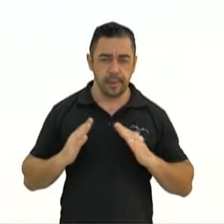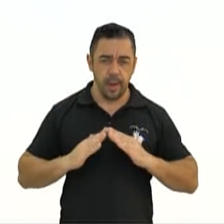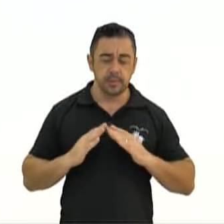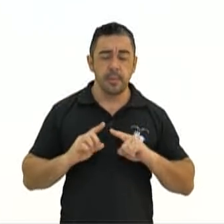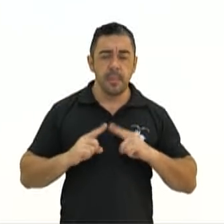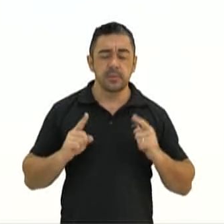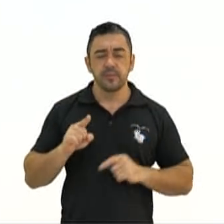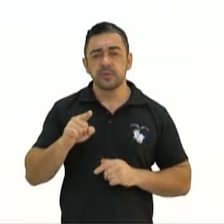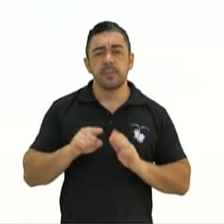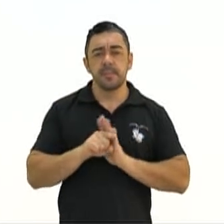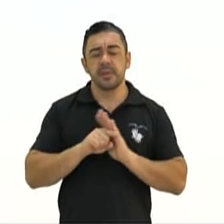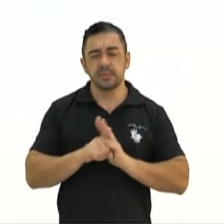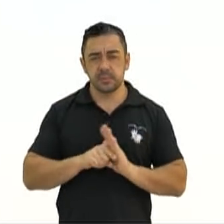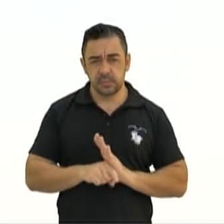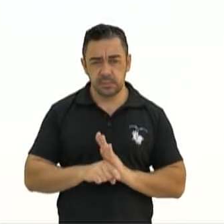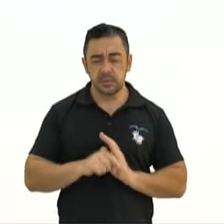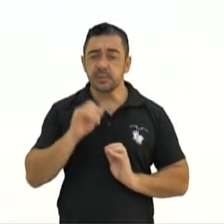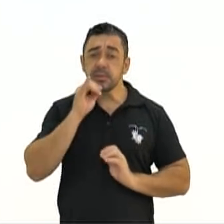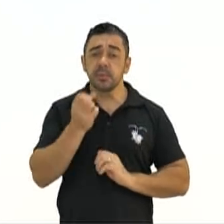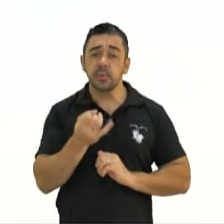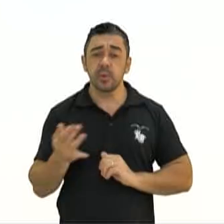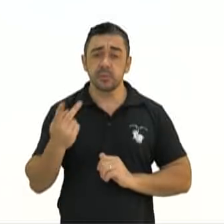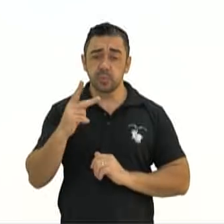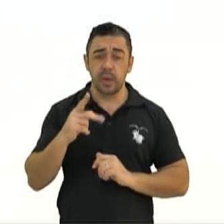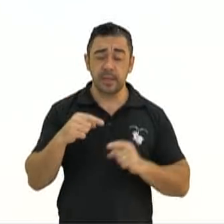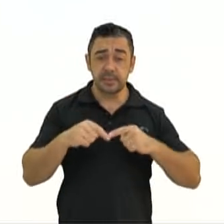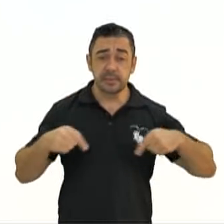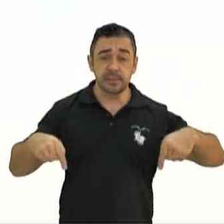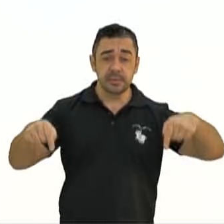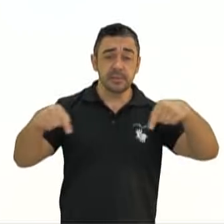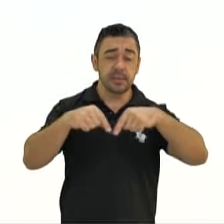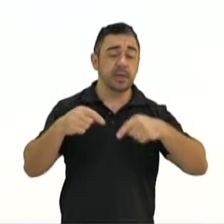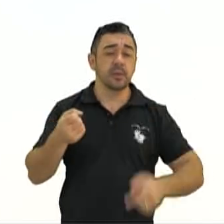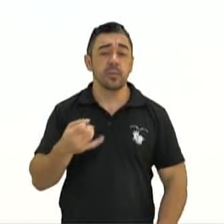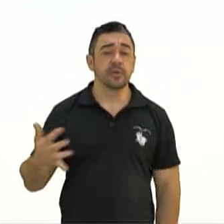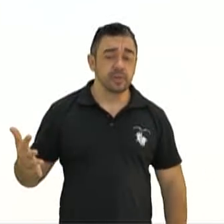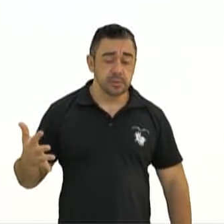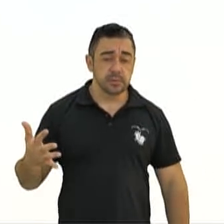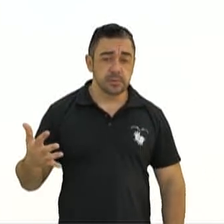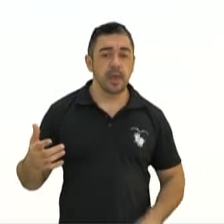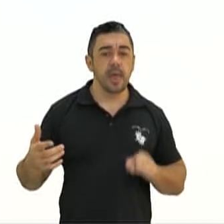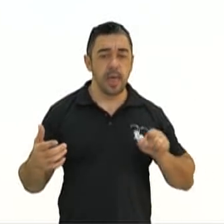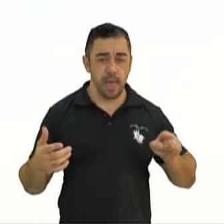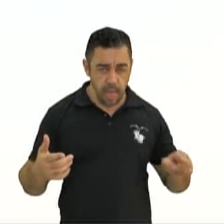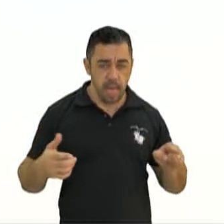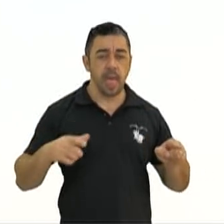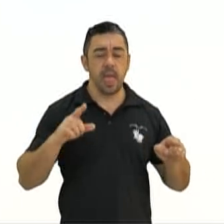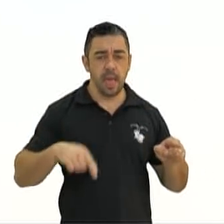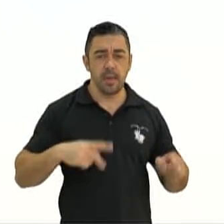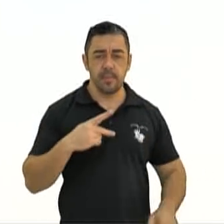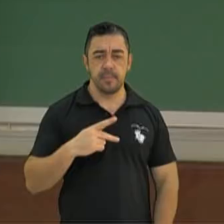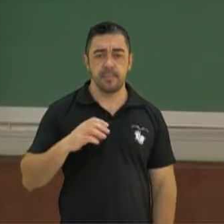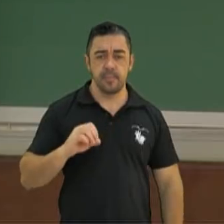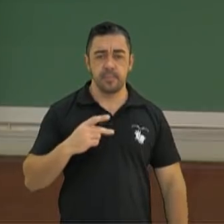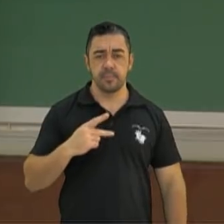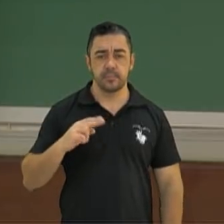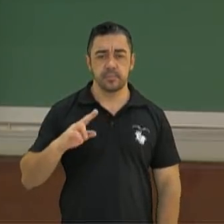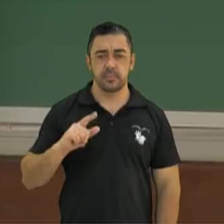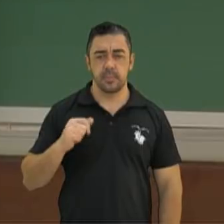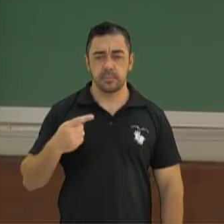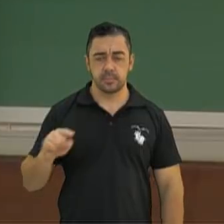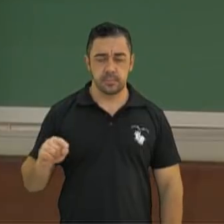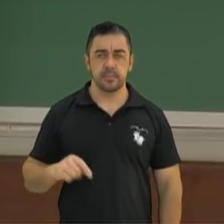fazer essa pesquisa, o número de colegas da sua classe seria o quê? Seria a população, tá? E aí você